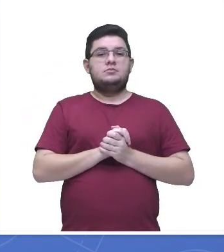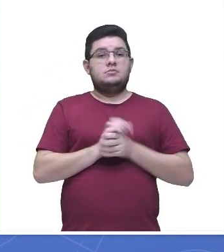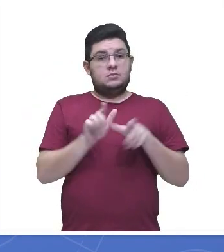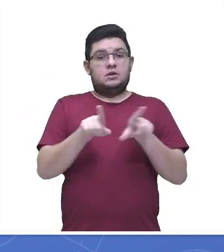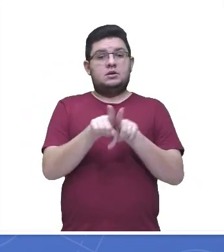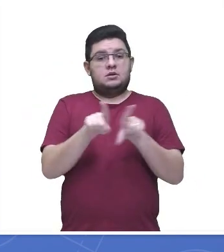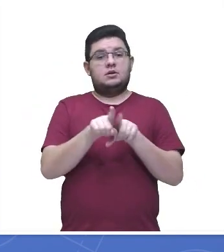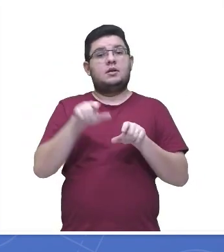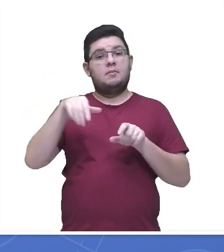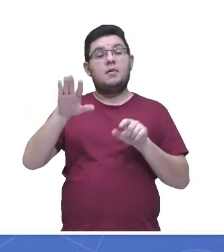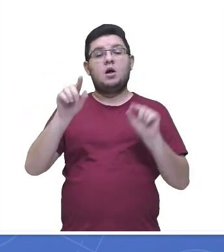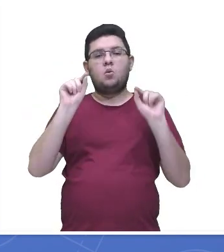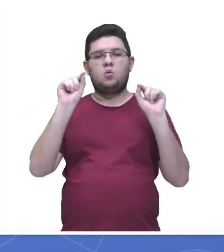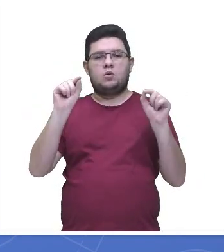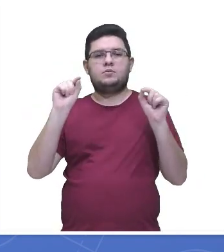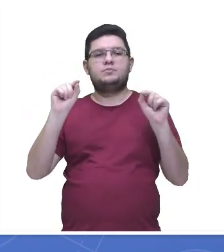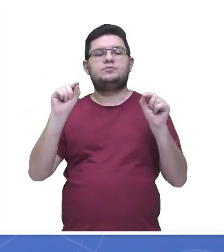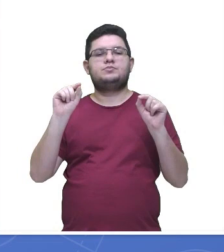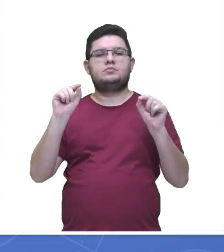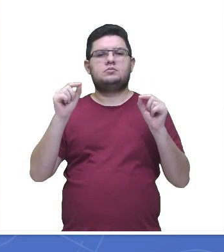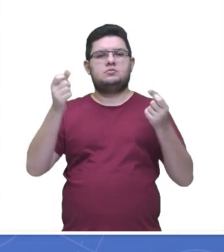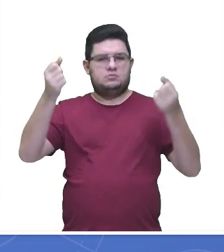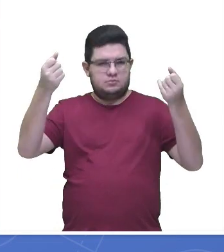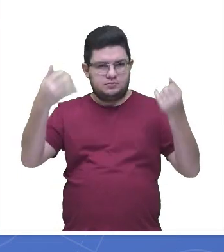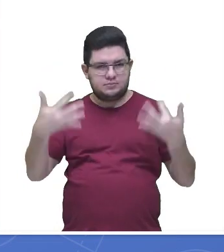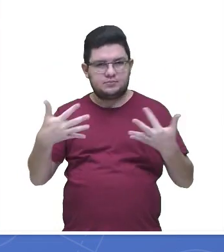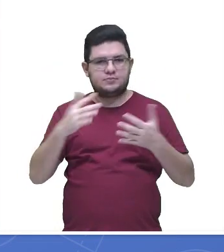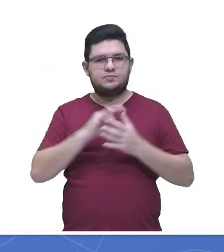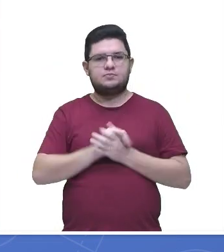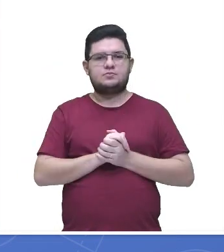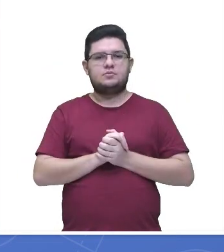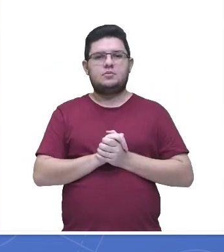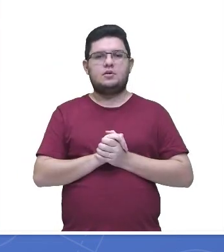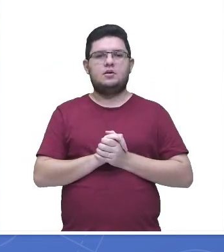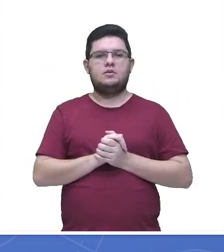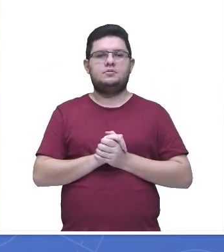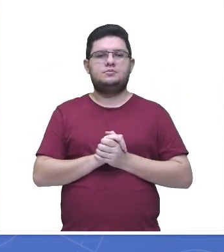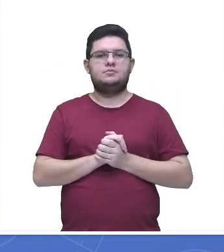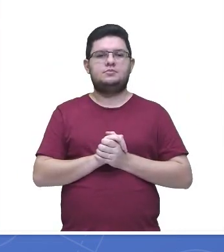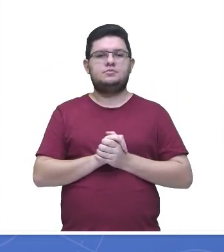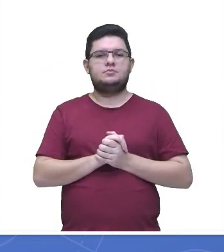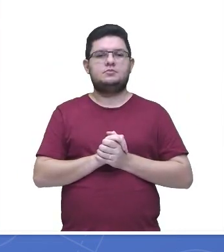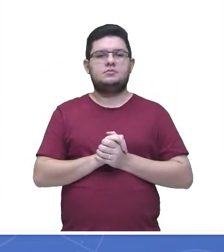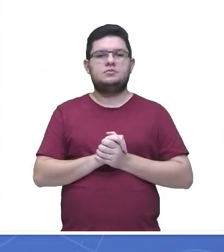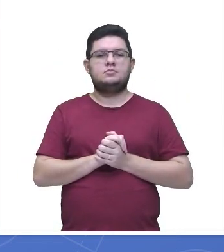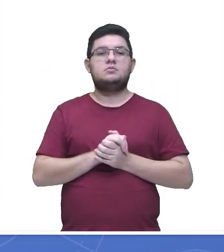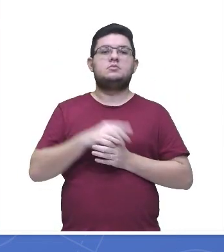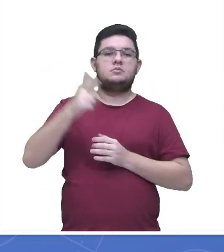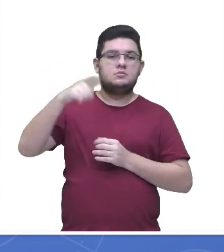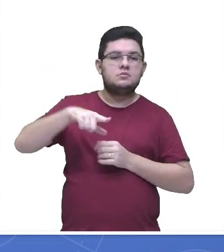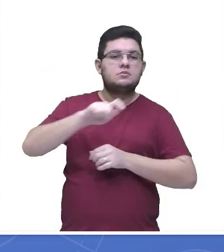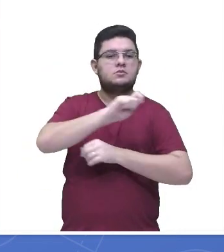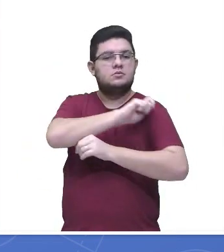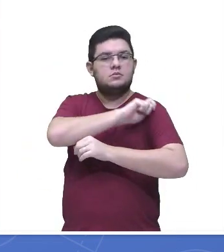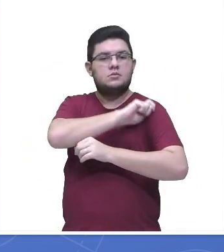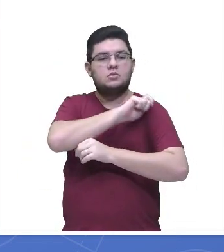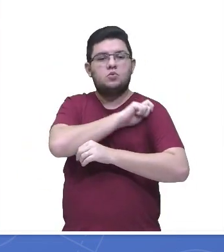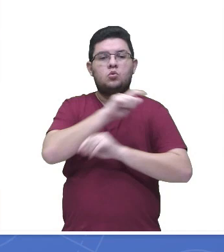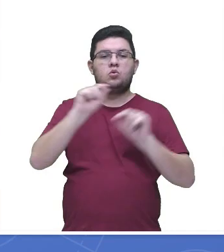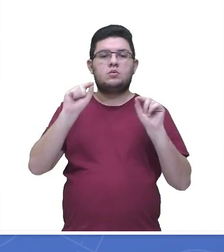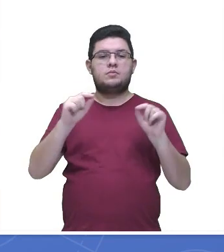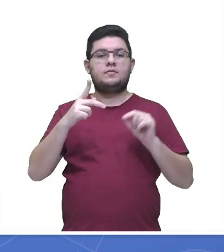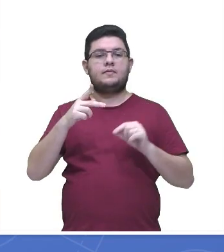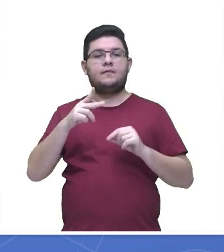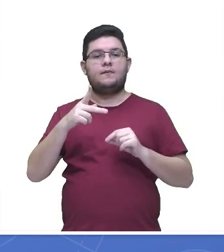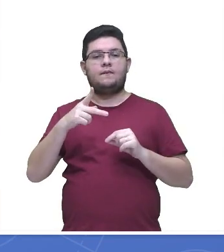aqui. Vamos lá, quem mais colaborou com a nossa aula? O Paulo Ricardo, ele diz o seguinte: elas